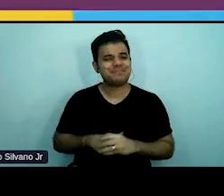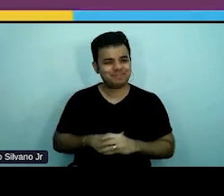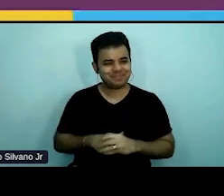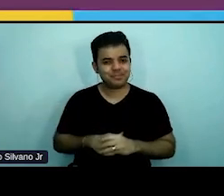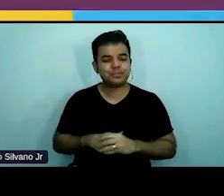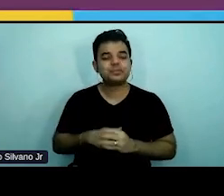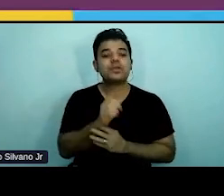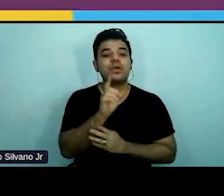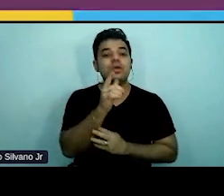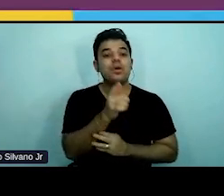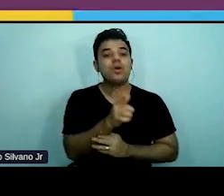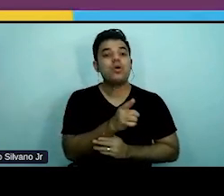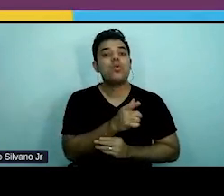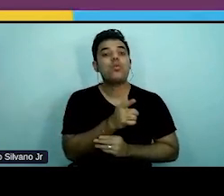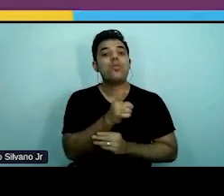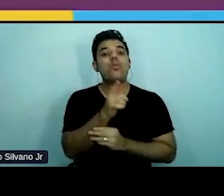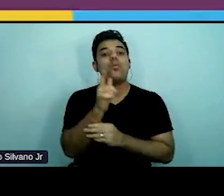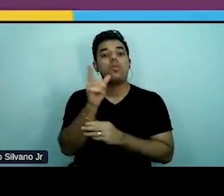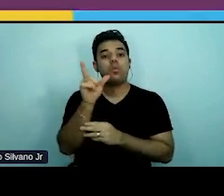Um outro caso de